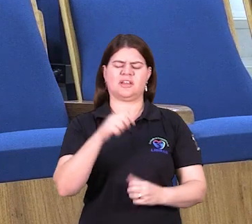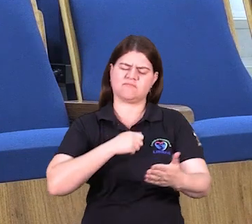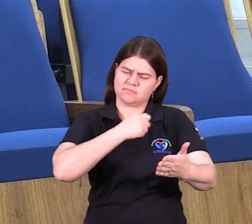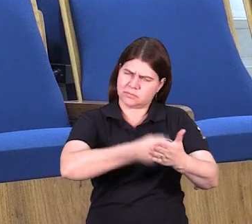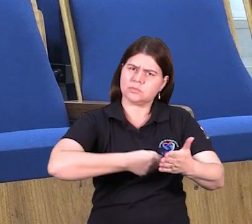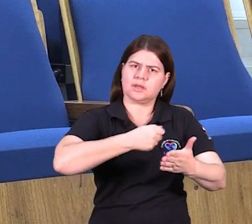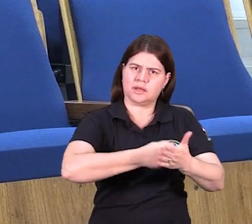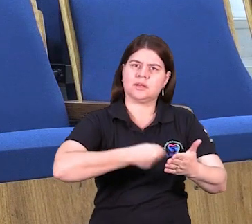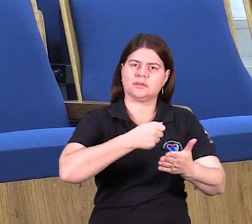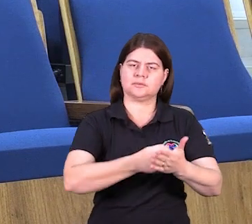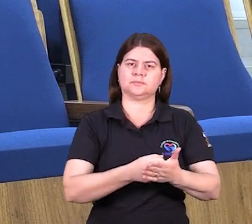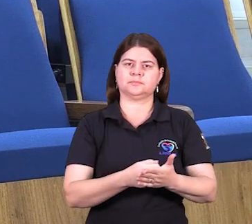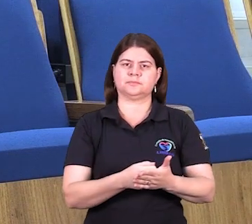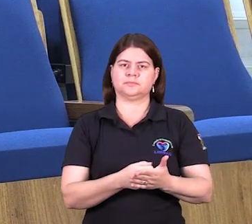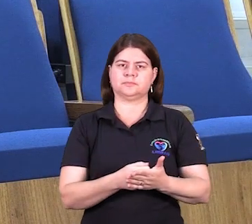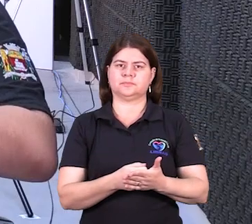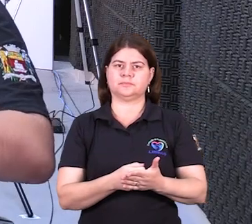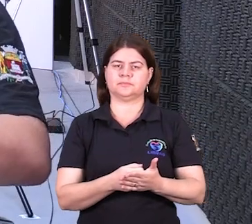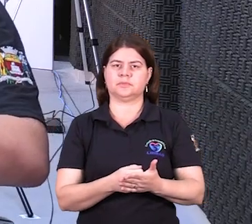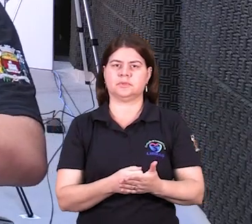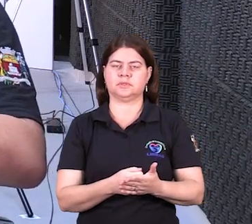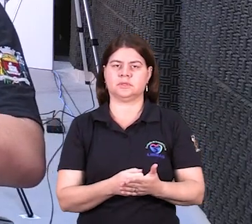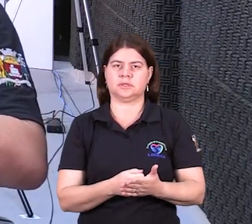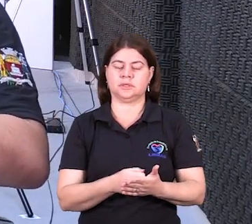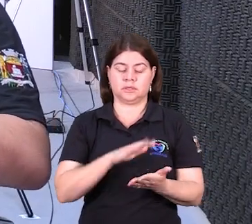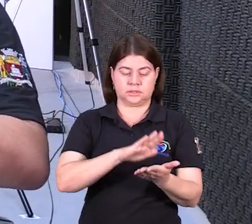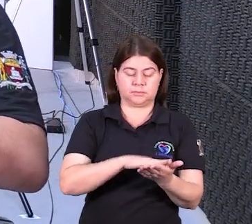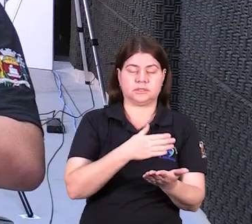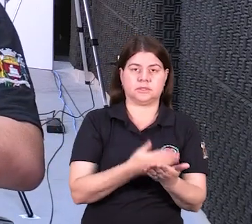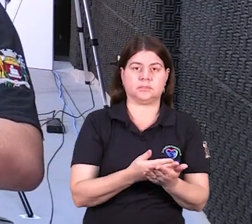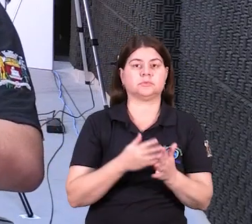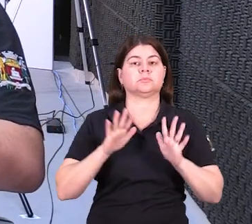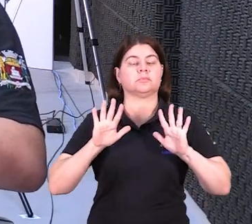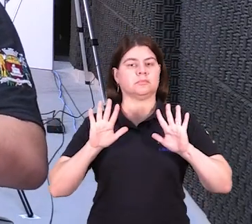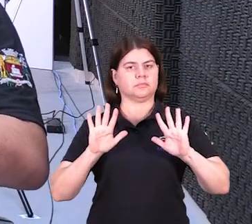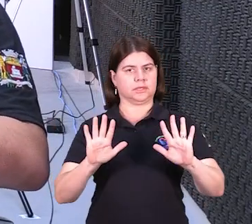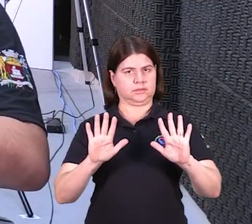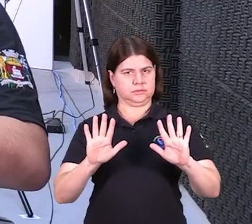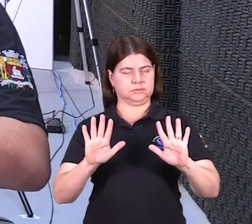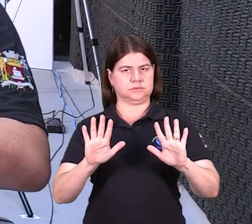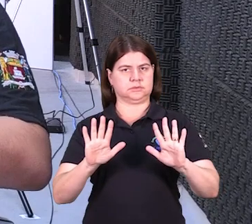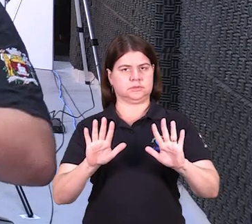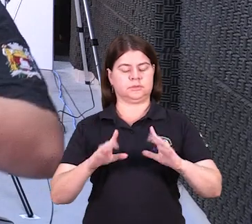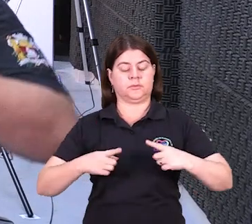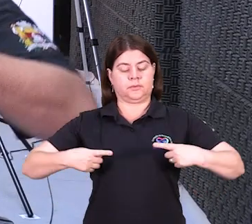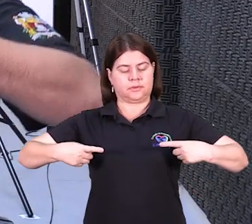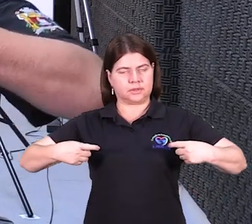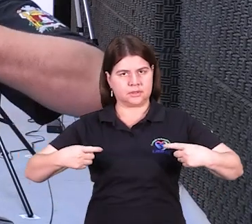vai lutar pelo seu país. A gente faz um sinal de mas, né?